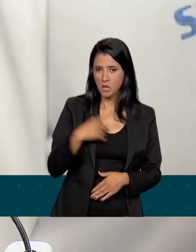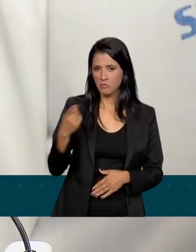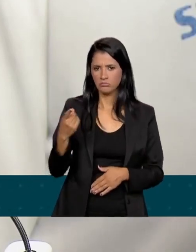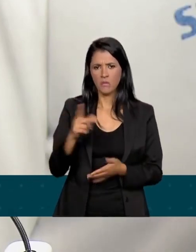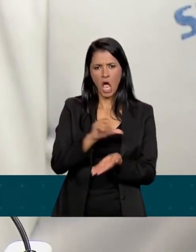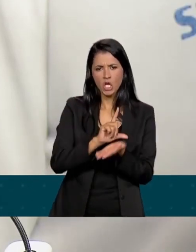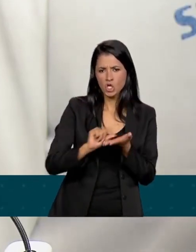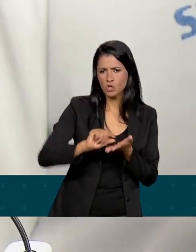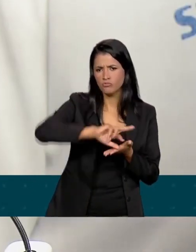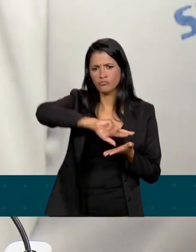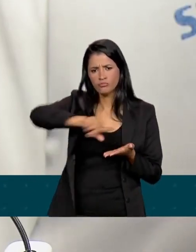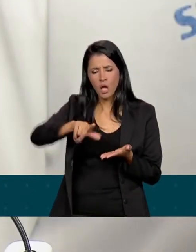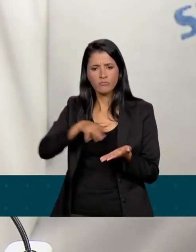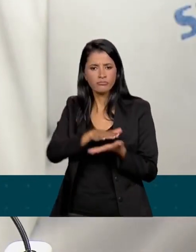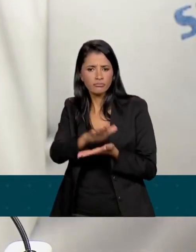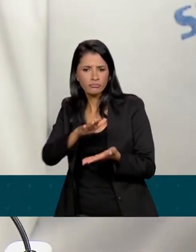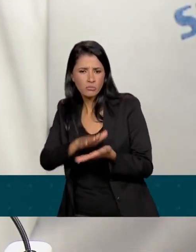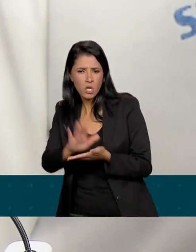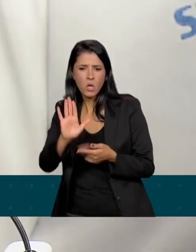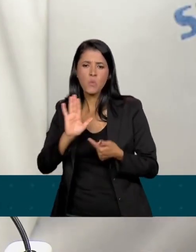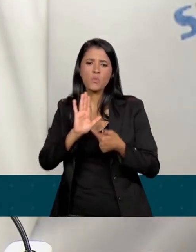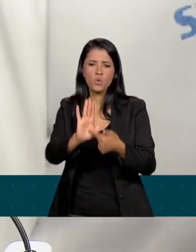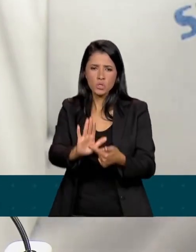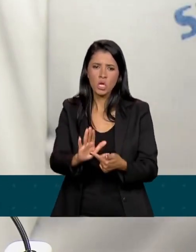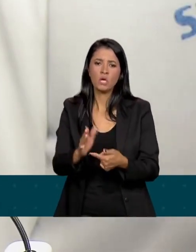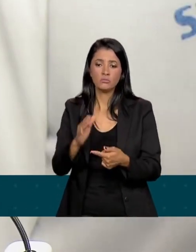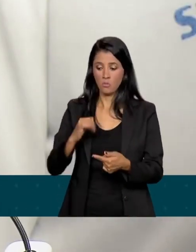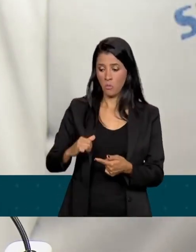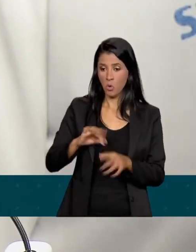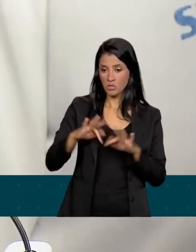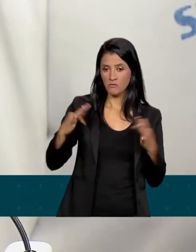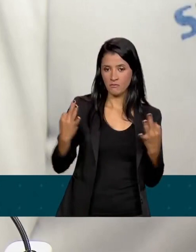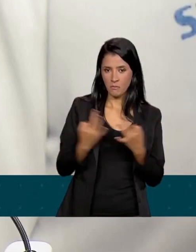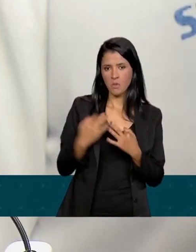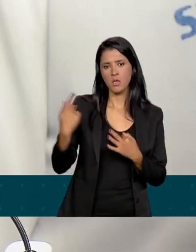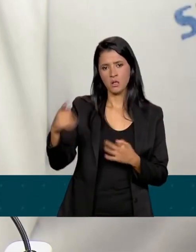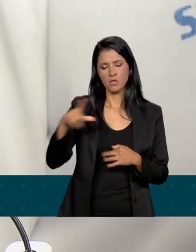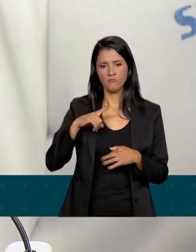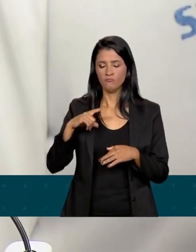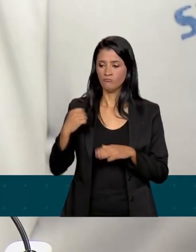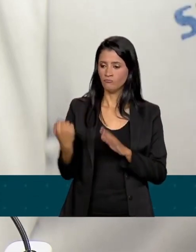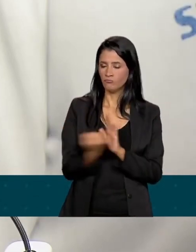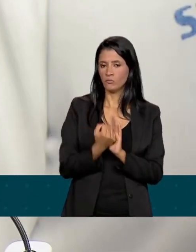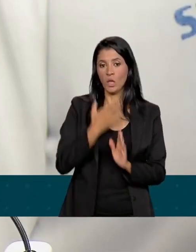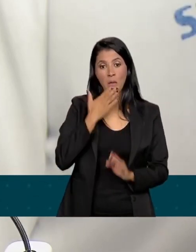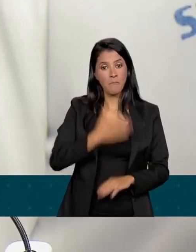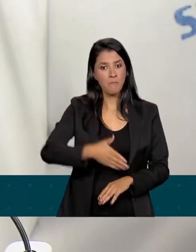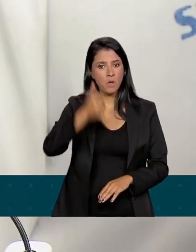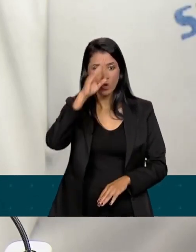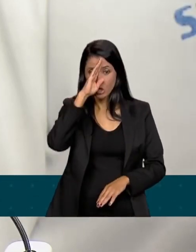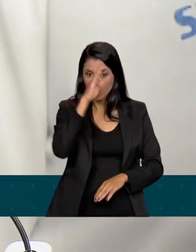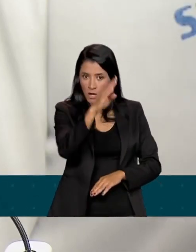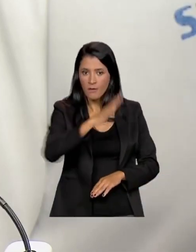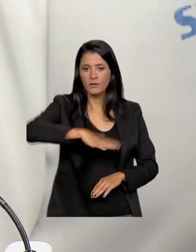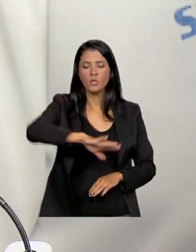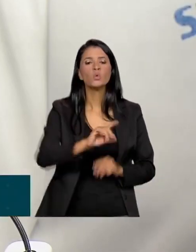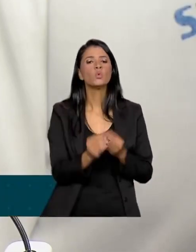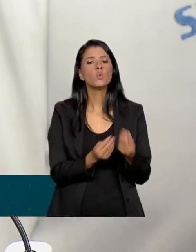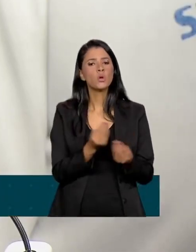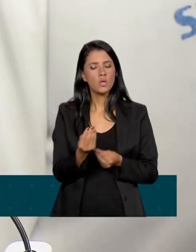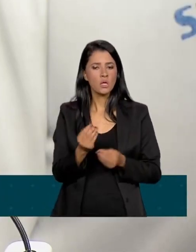artigos publicados, mostrando que a implementação do Bolsa Família teve um impacto direto na